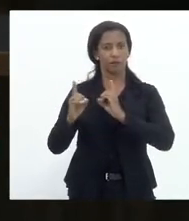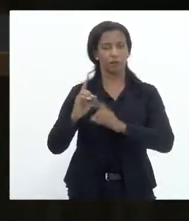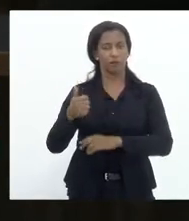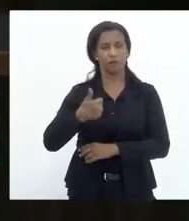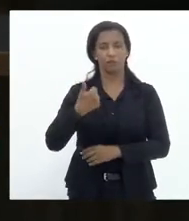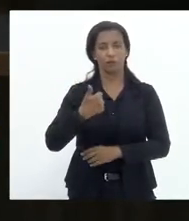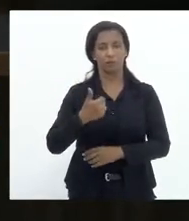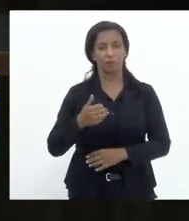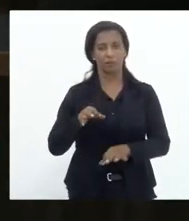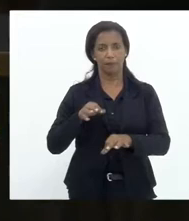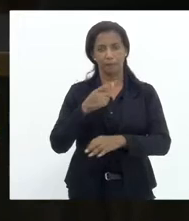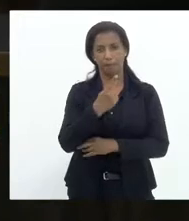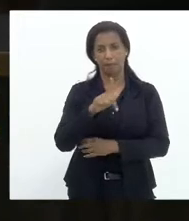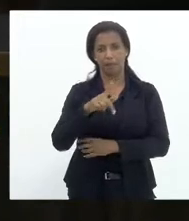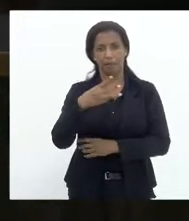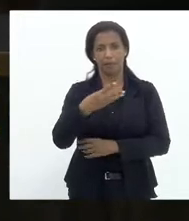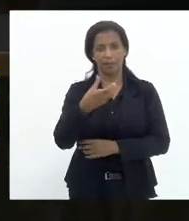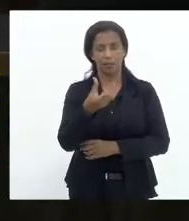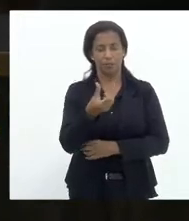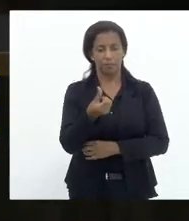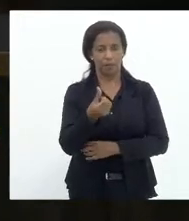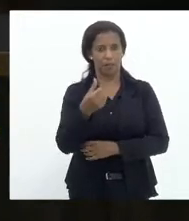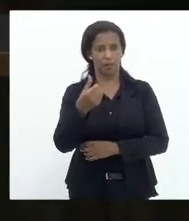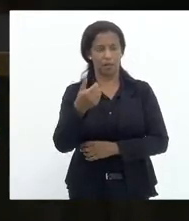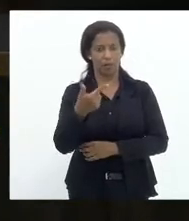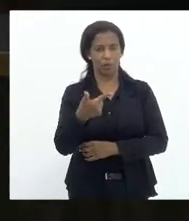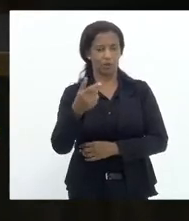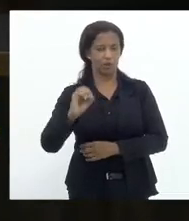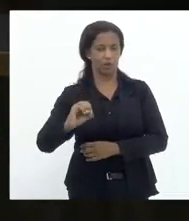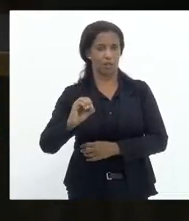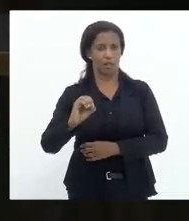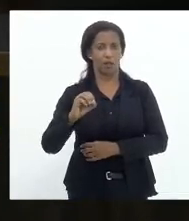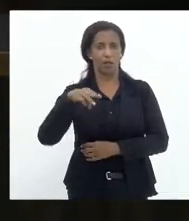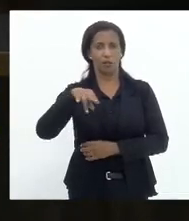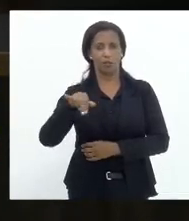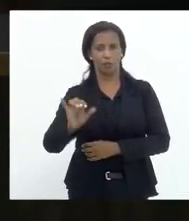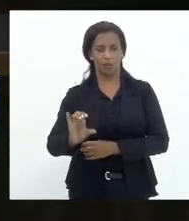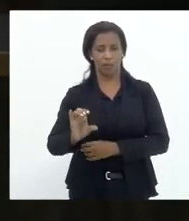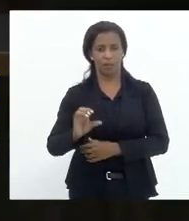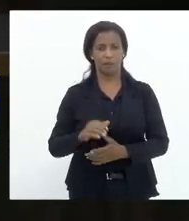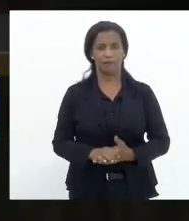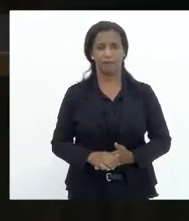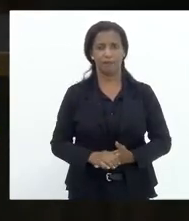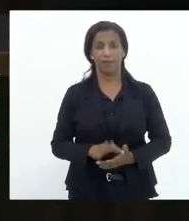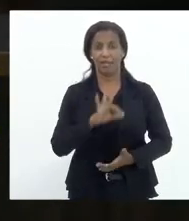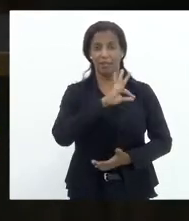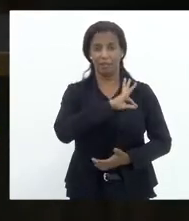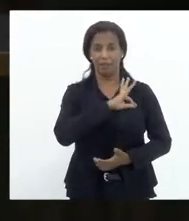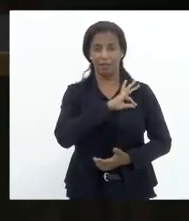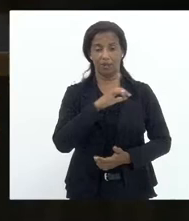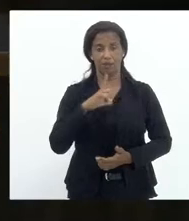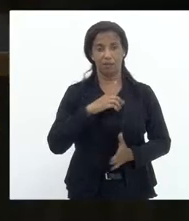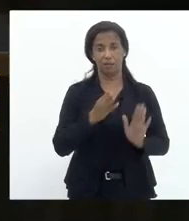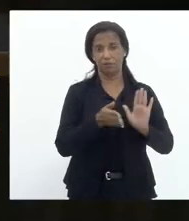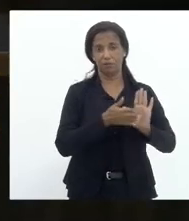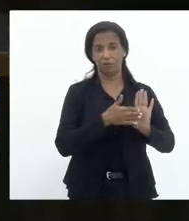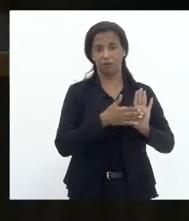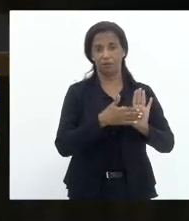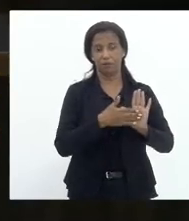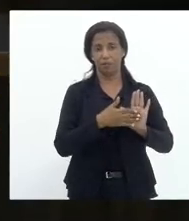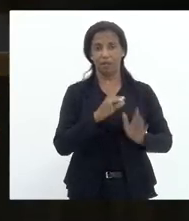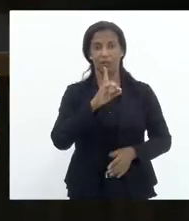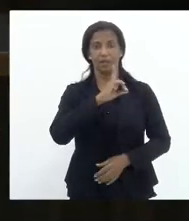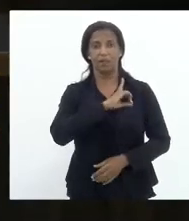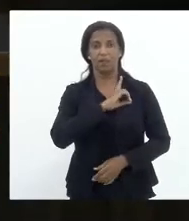única projeto de lei 3620 17 de autoria do deputado Carlos minc e Martha Rocha que dispõe sobre a